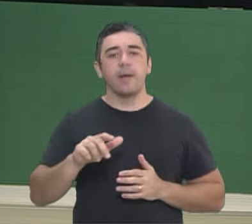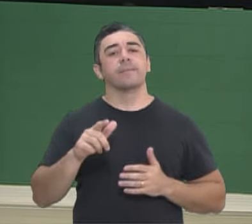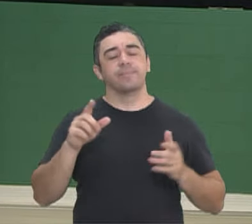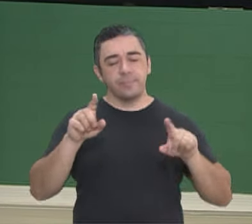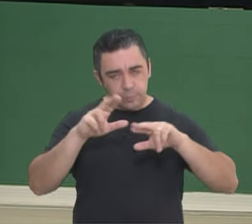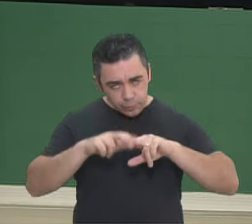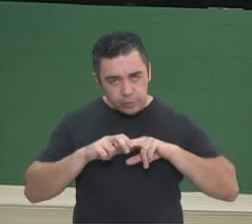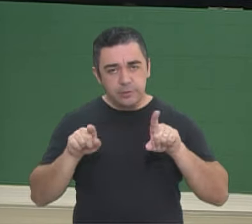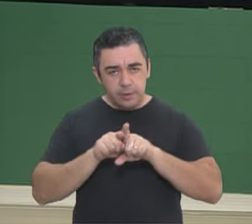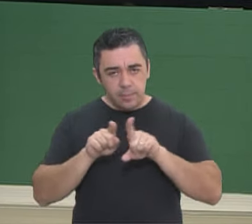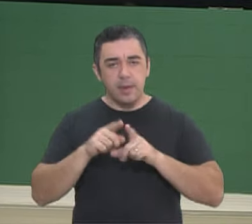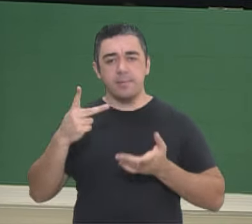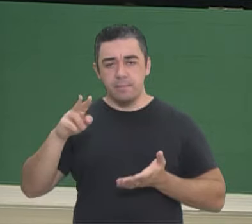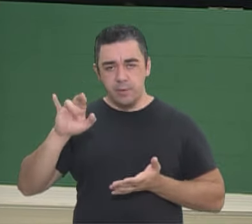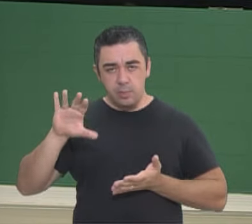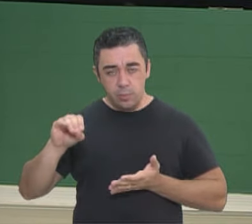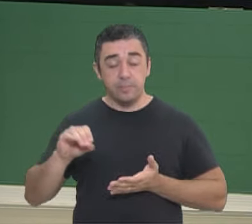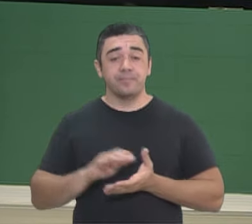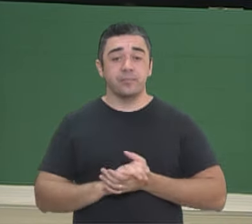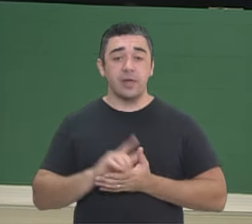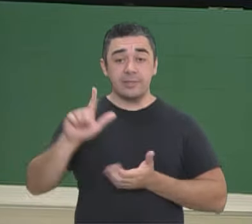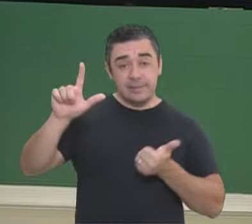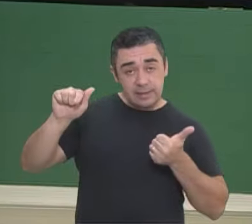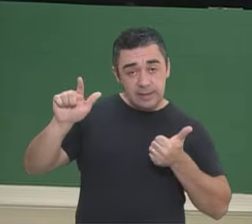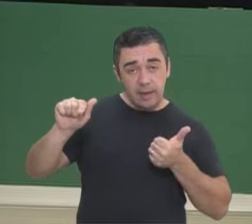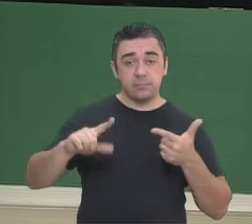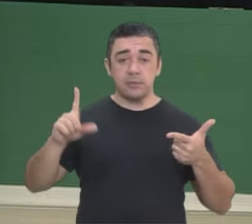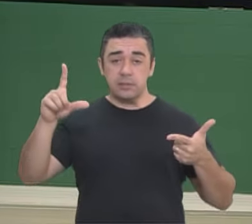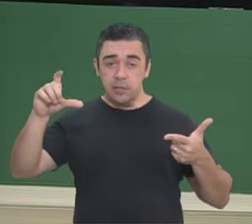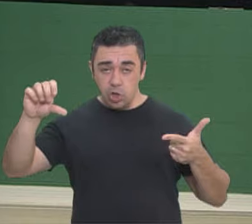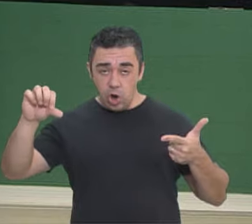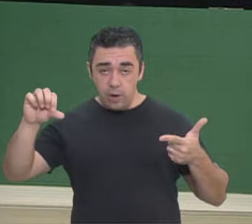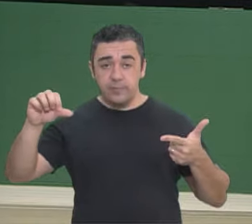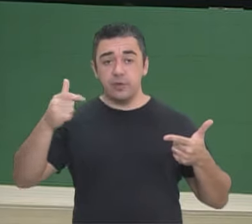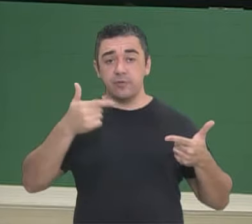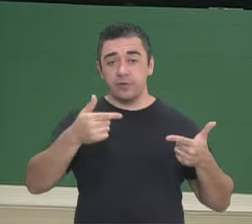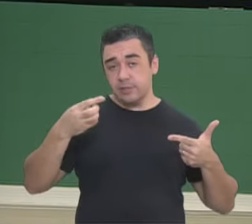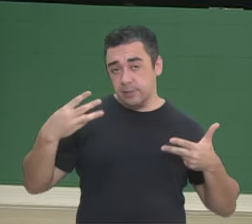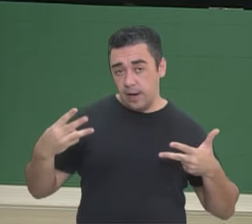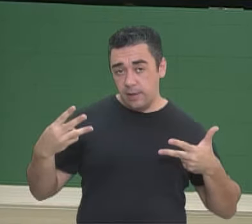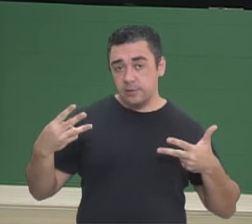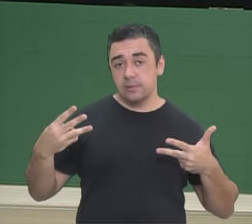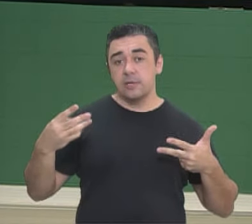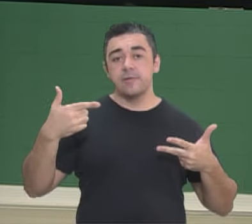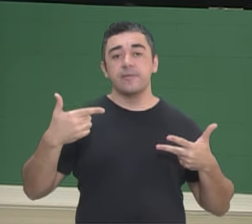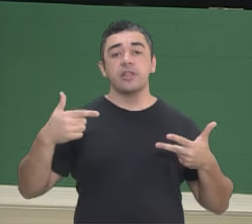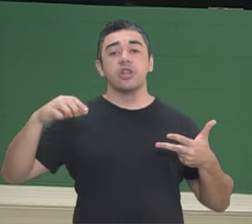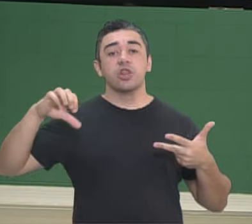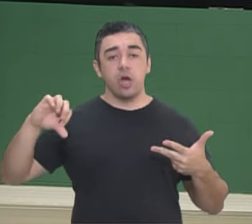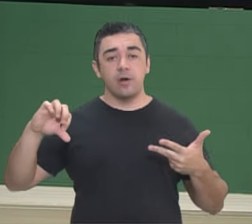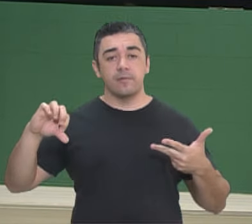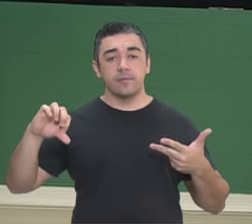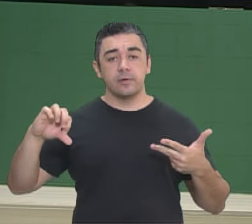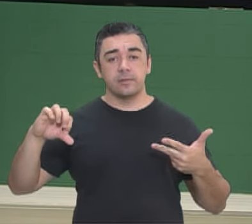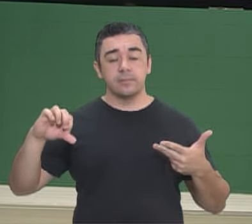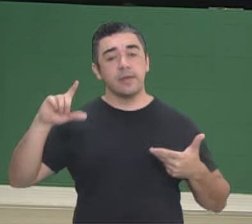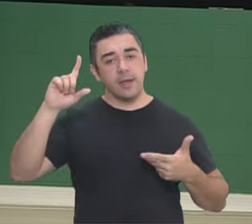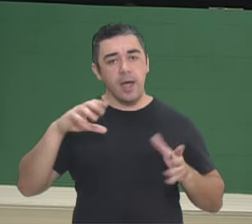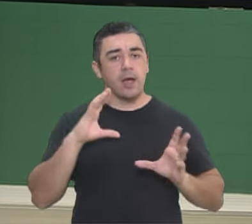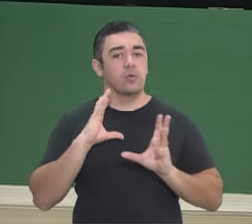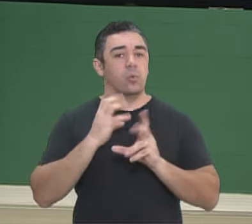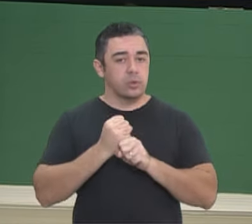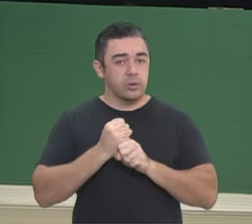primo. O 17, o 19, o 23 e o 29. Então, tá aí os números